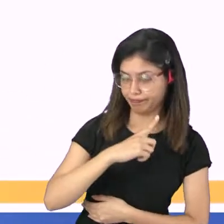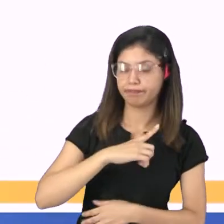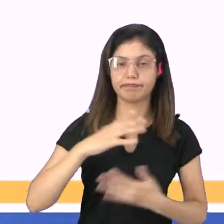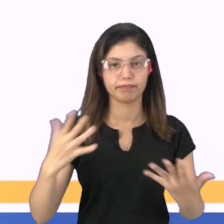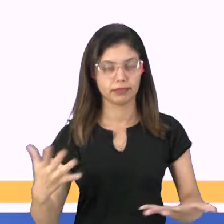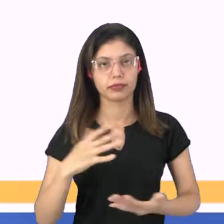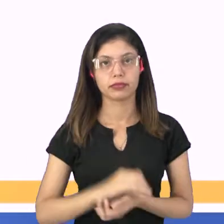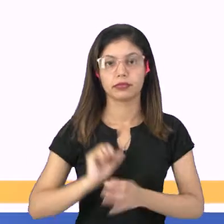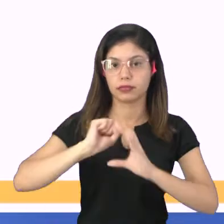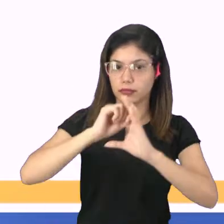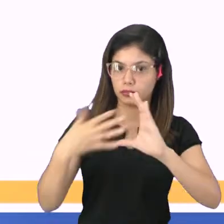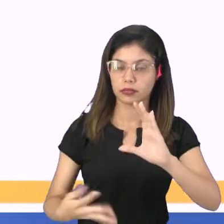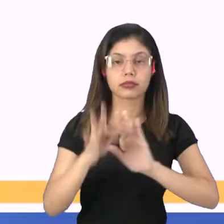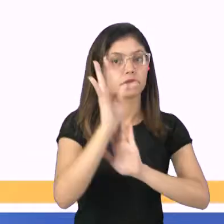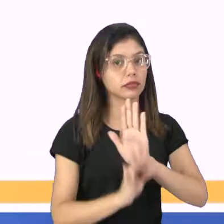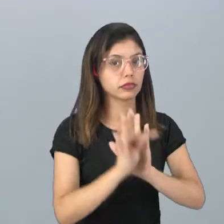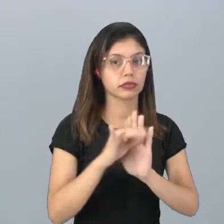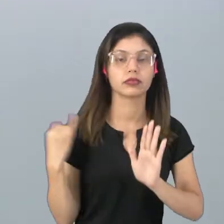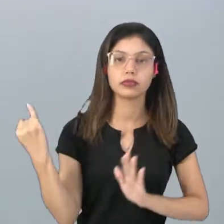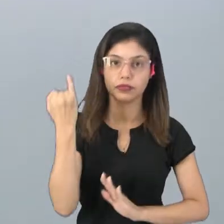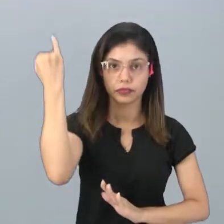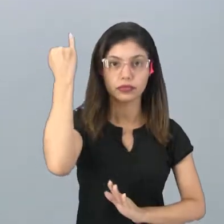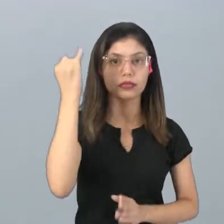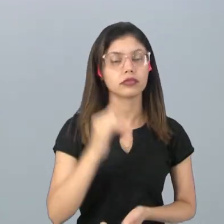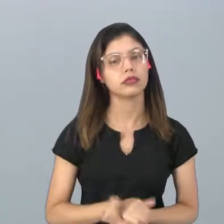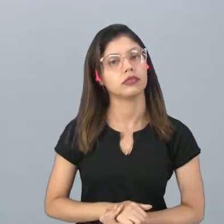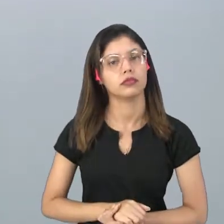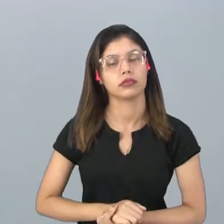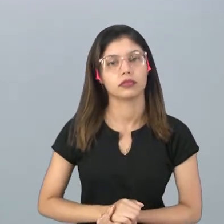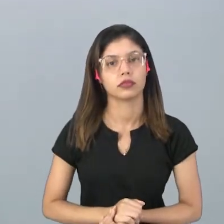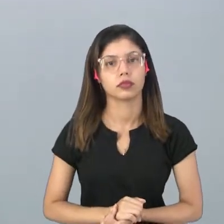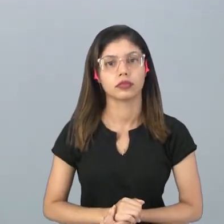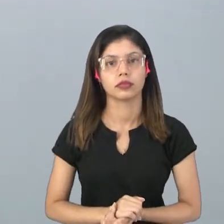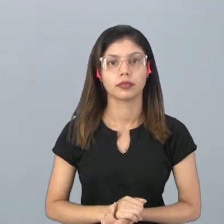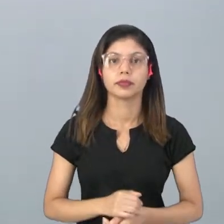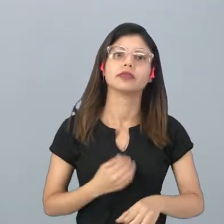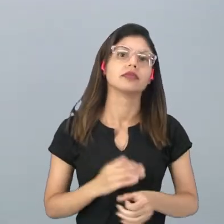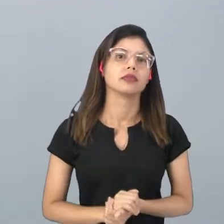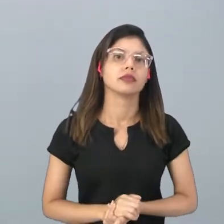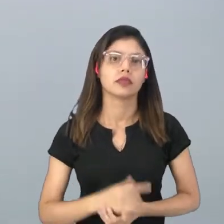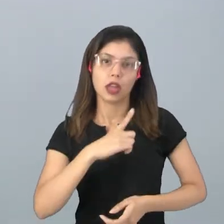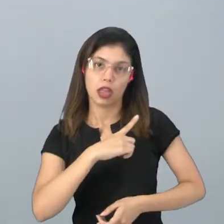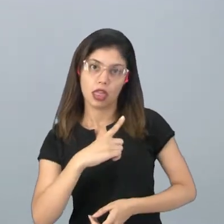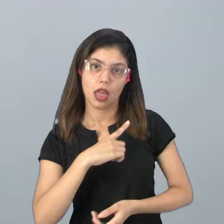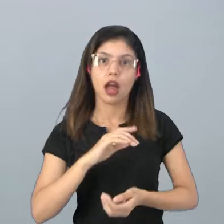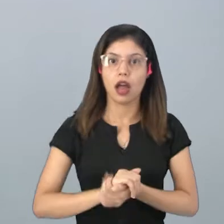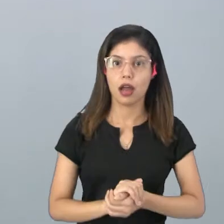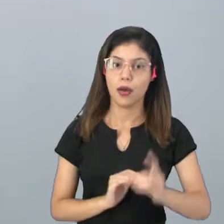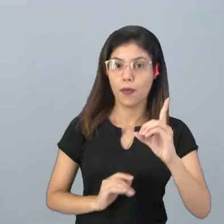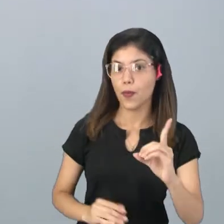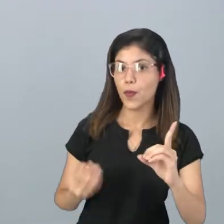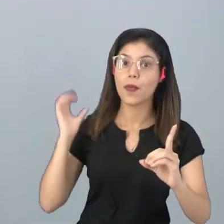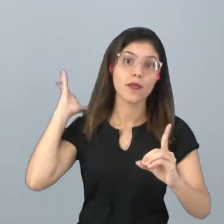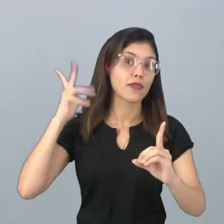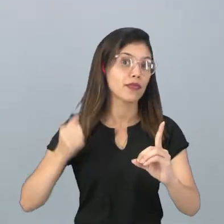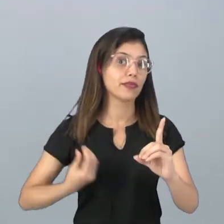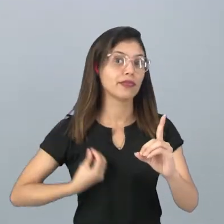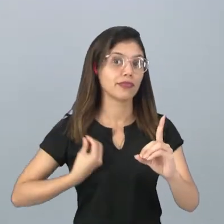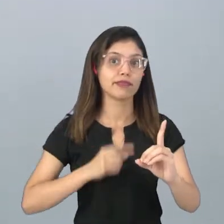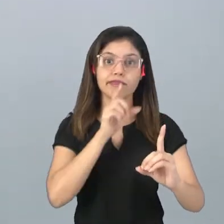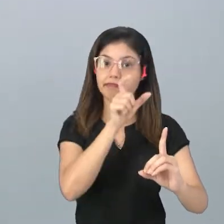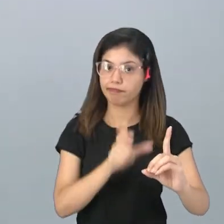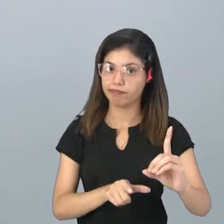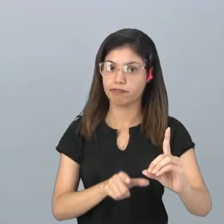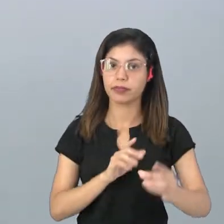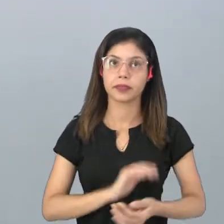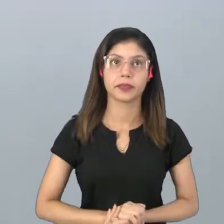já aconteceram. Então, essas características textuais são importantes nesse gênero textual, que é a biografia, tá bom? Vamos